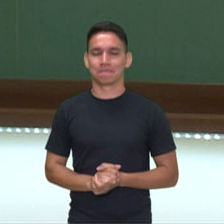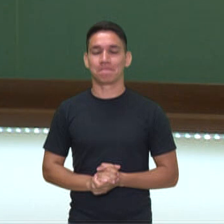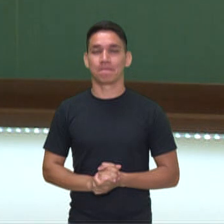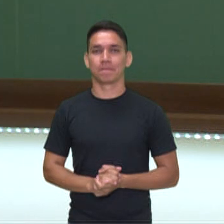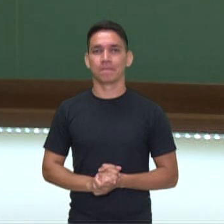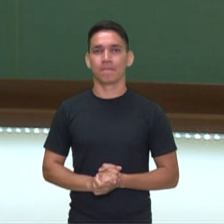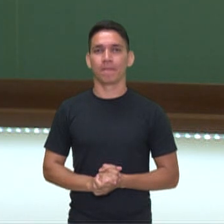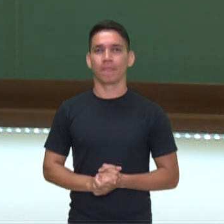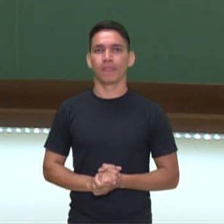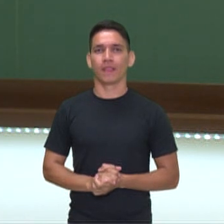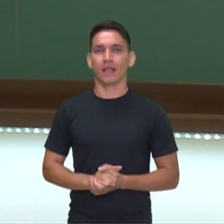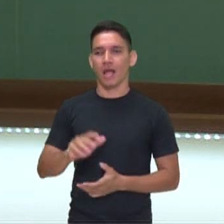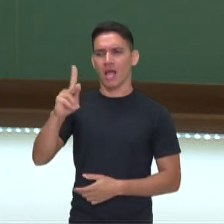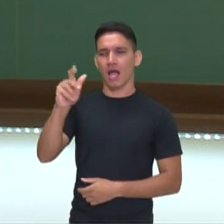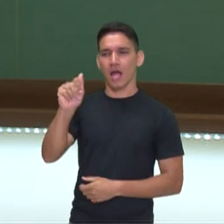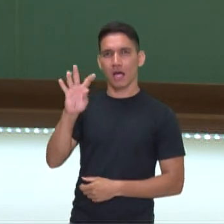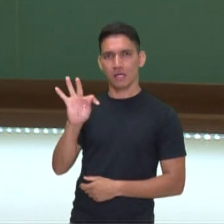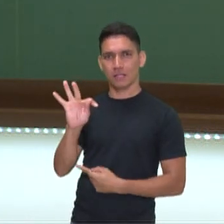né? Hat.